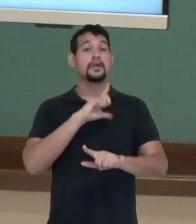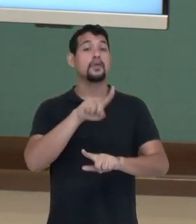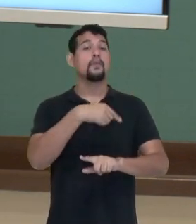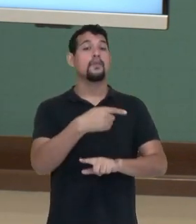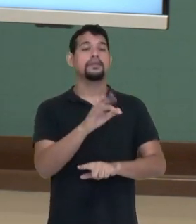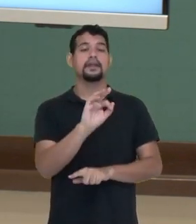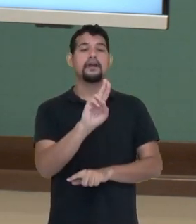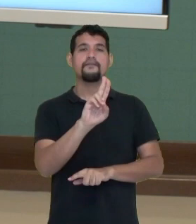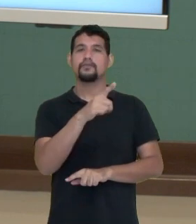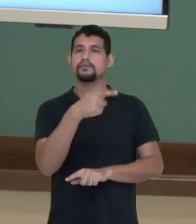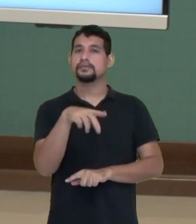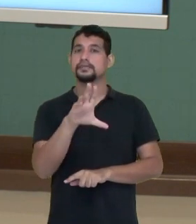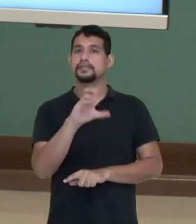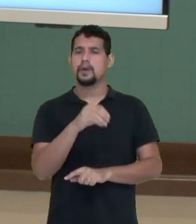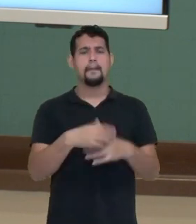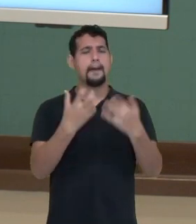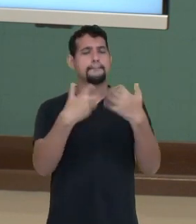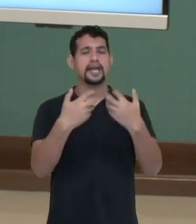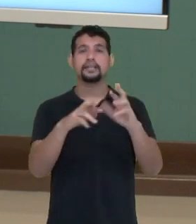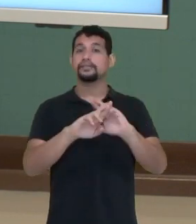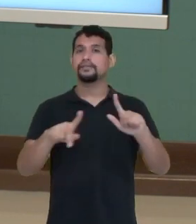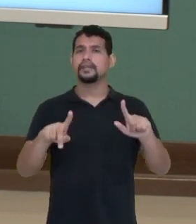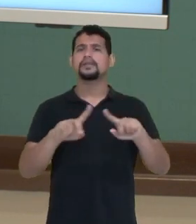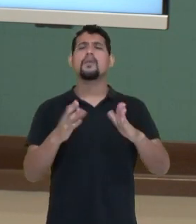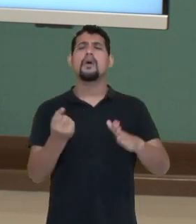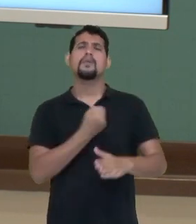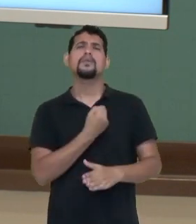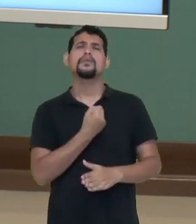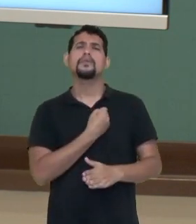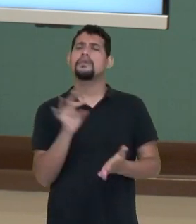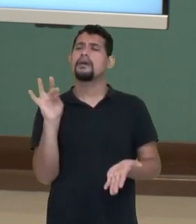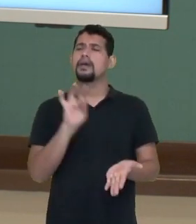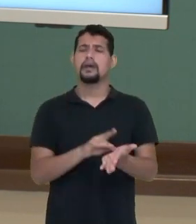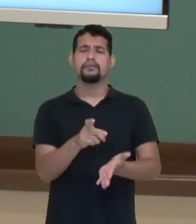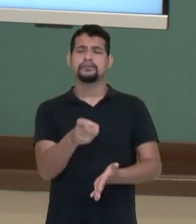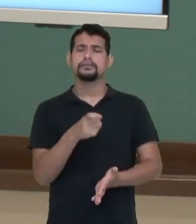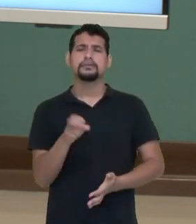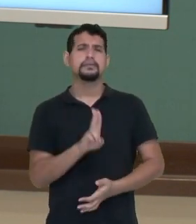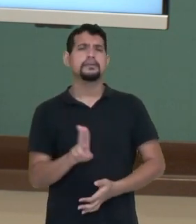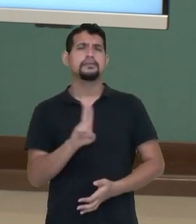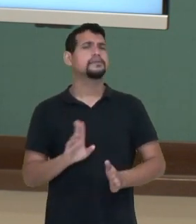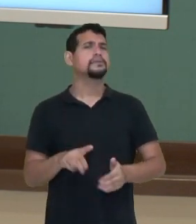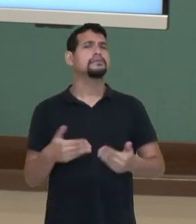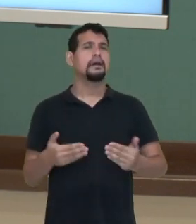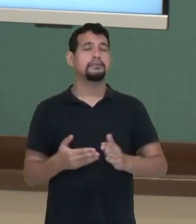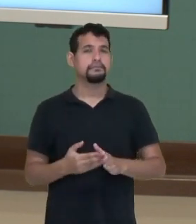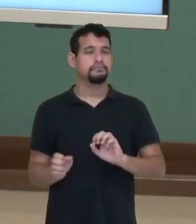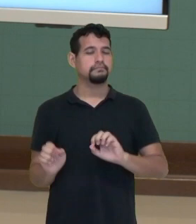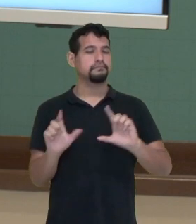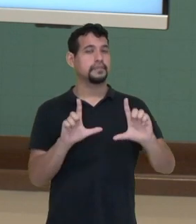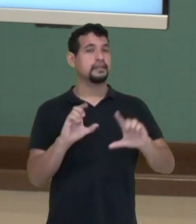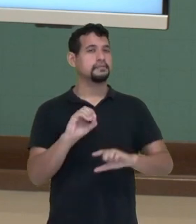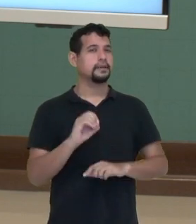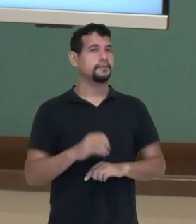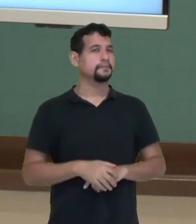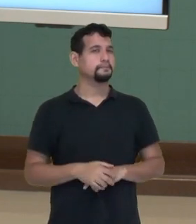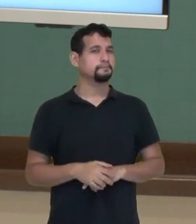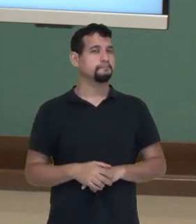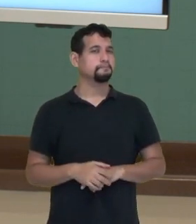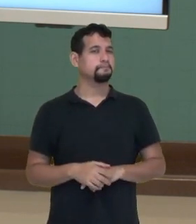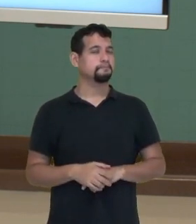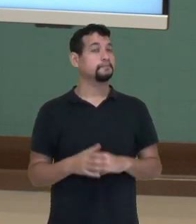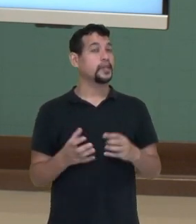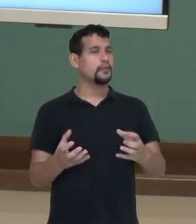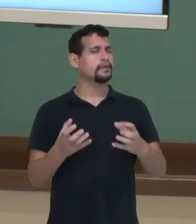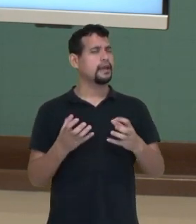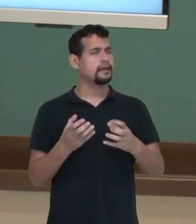uma outra máquina, e ele pede qual é o número real x que eu coloco aqui, ó, para a imagem ser 0. Então, eu quero que